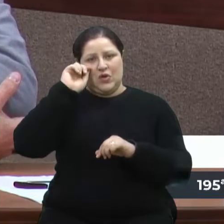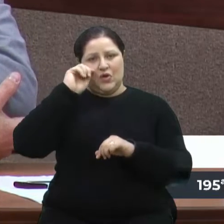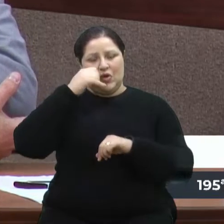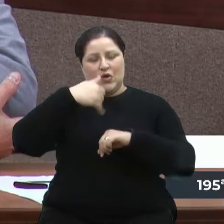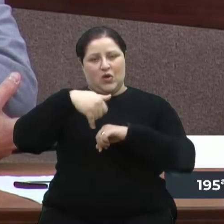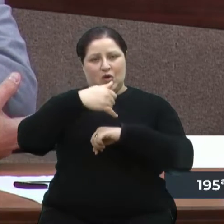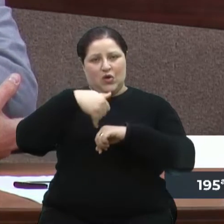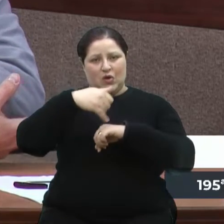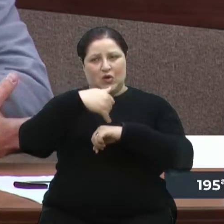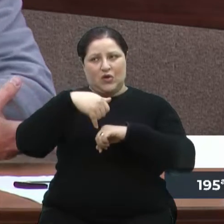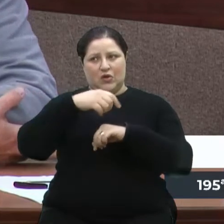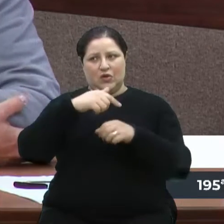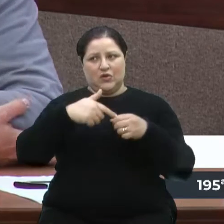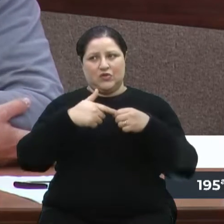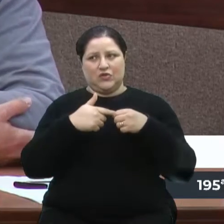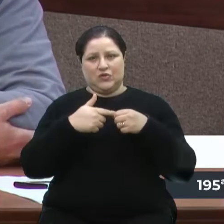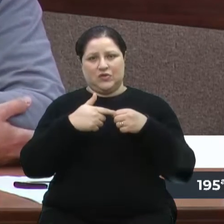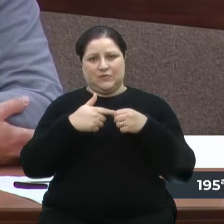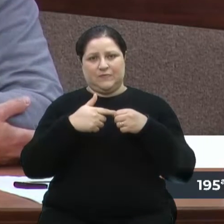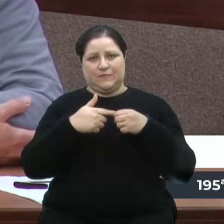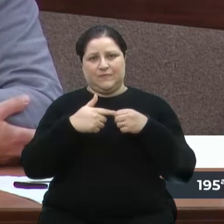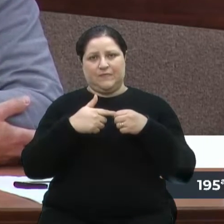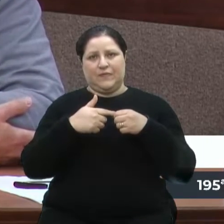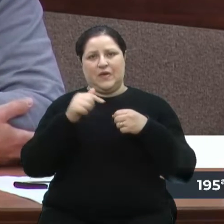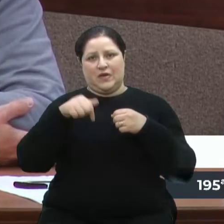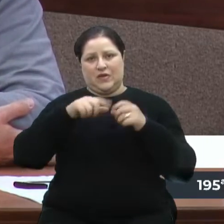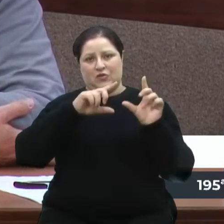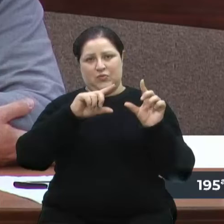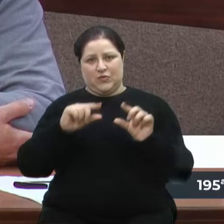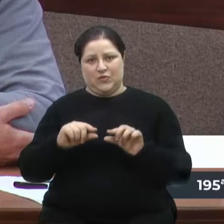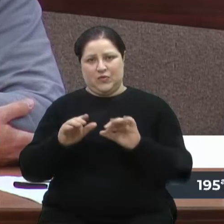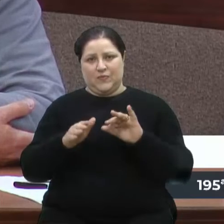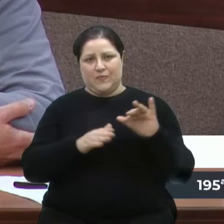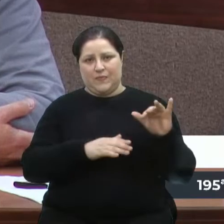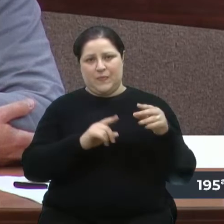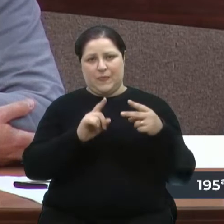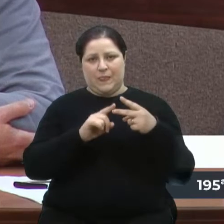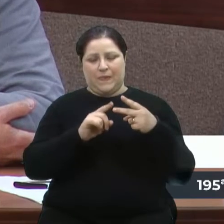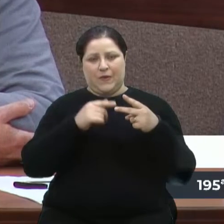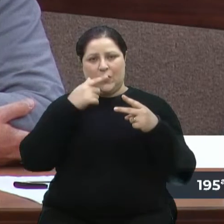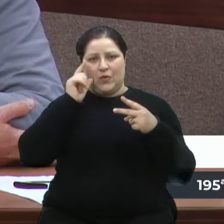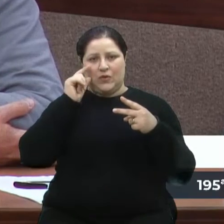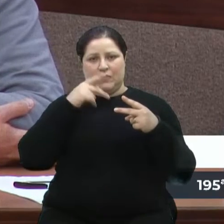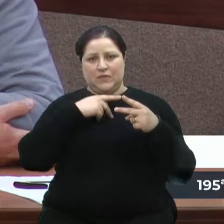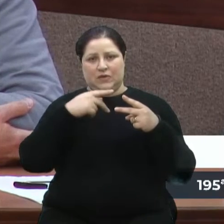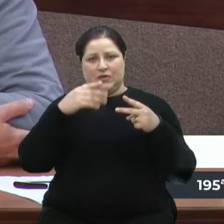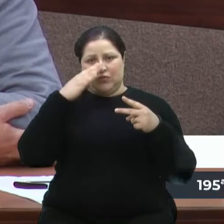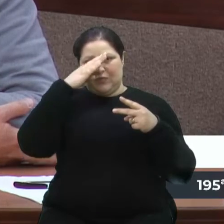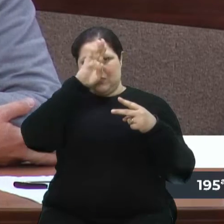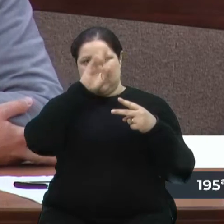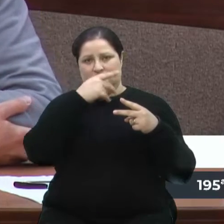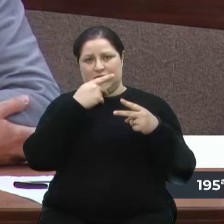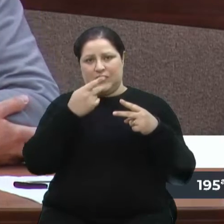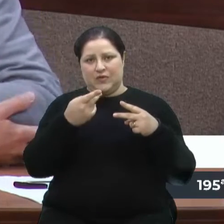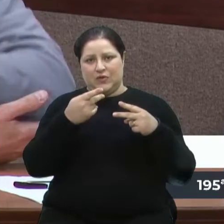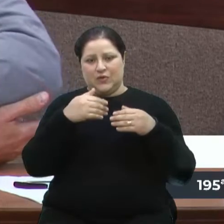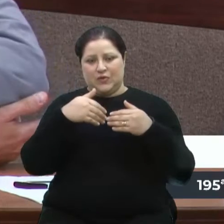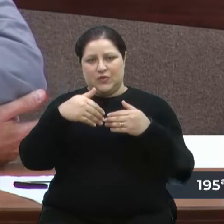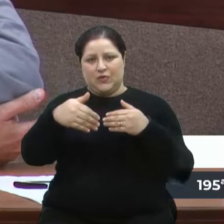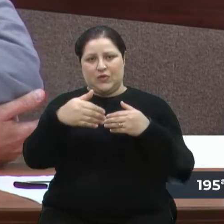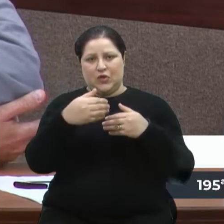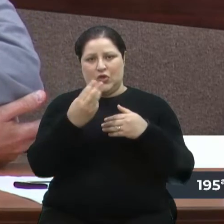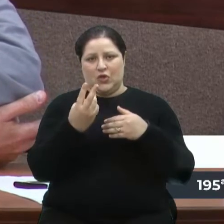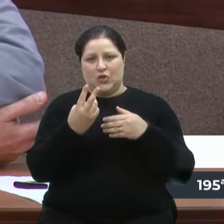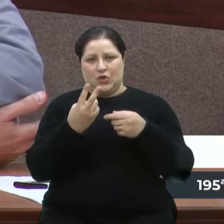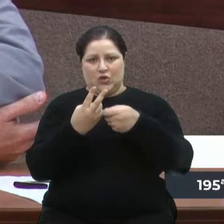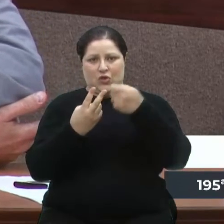também aqui no Brasil. Segundo ponto, ontem o presidente Bolsonaro falou que então em 60 dias,